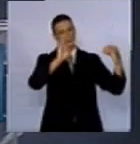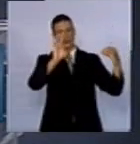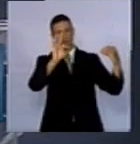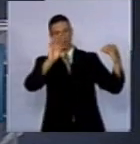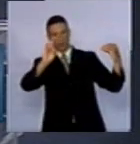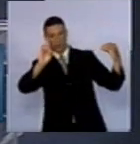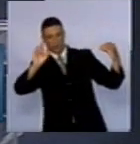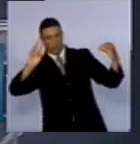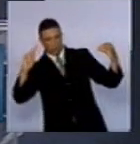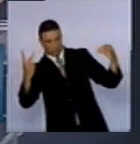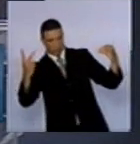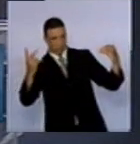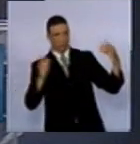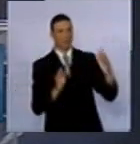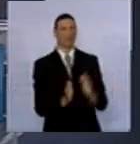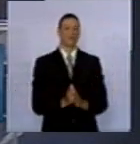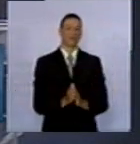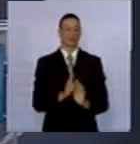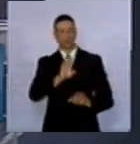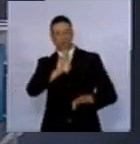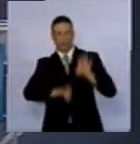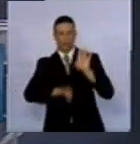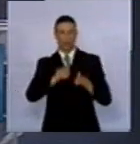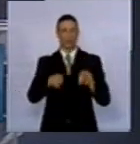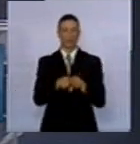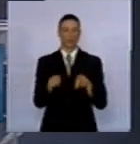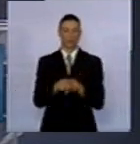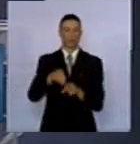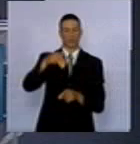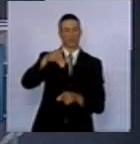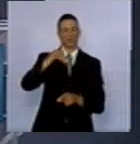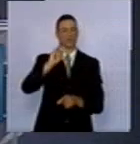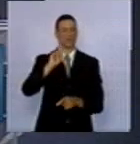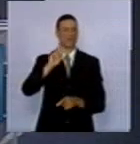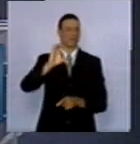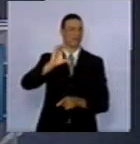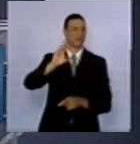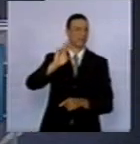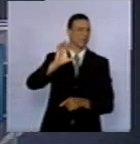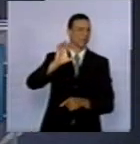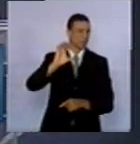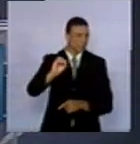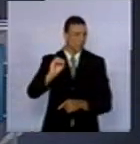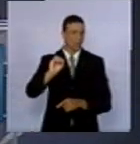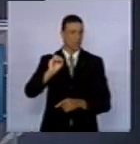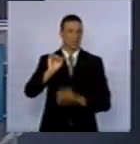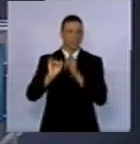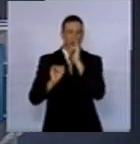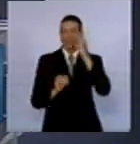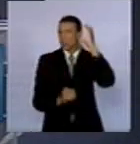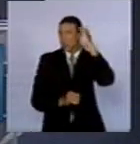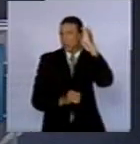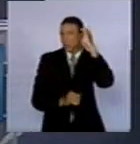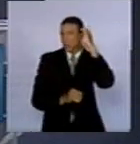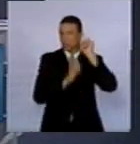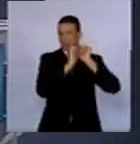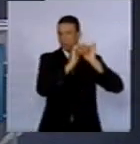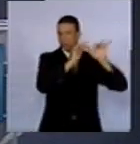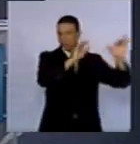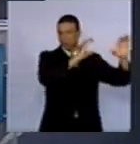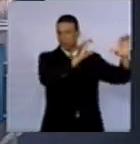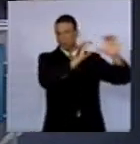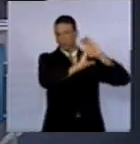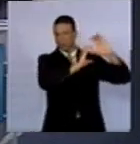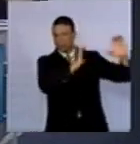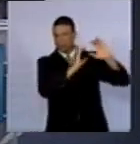E são essas e a microondas o mmds que também é através de radiofrequência mas que são